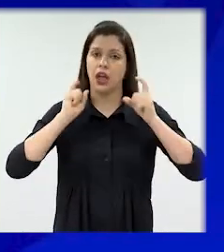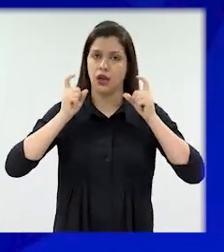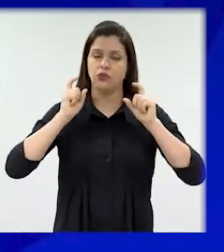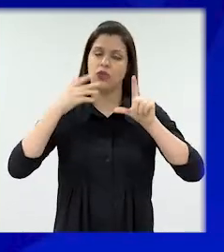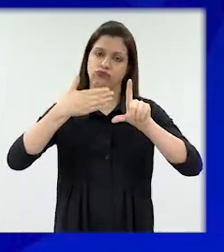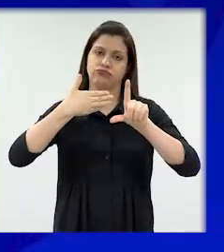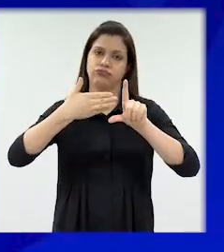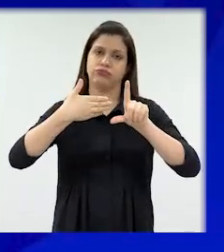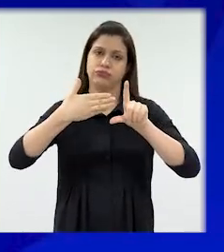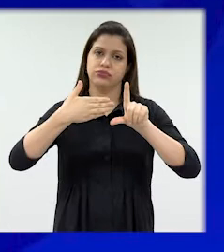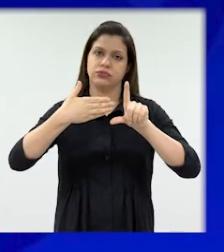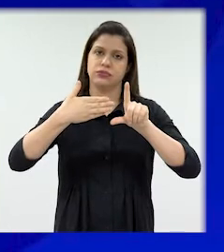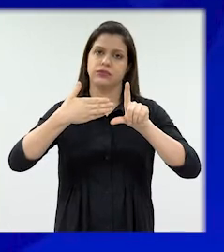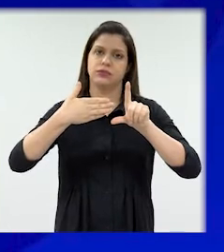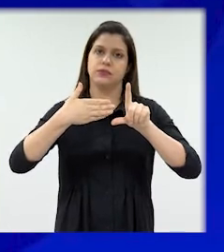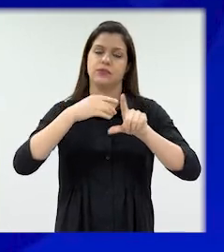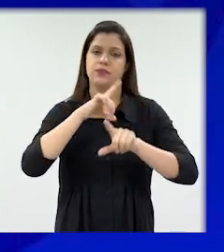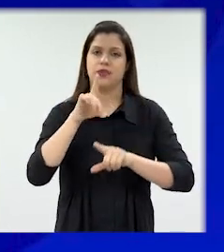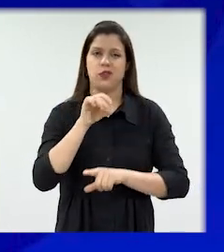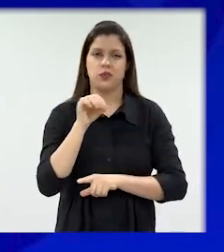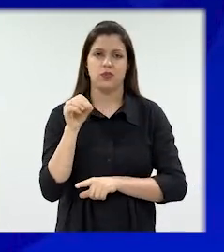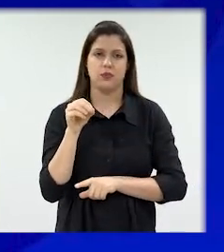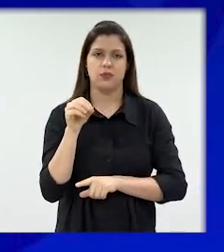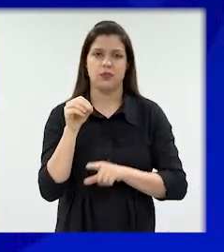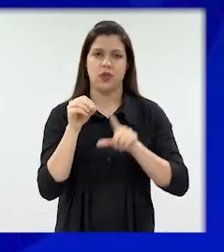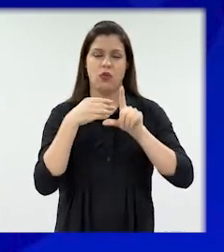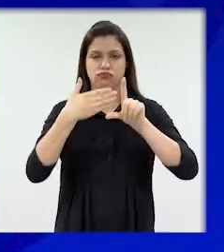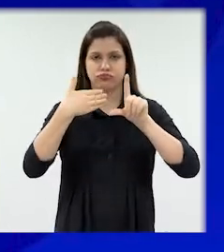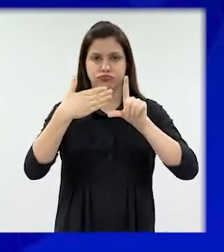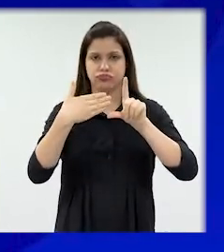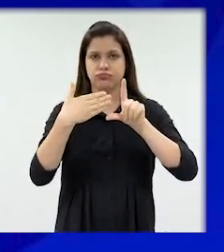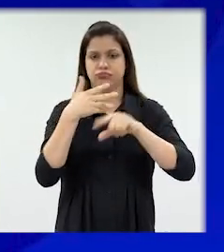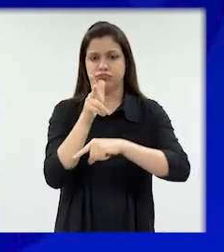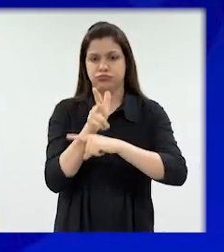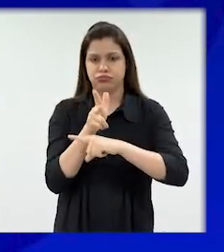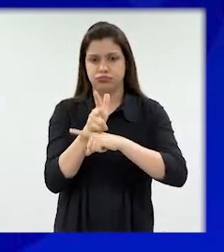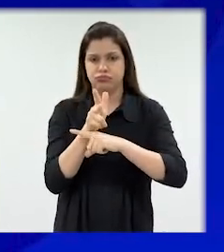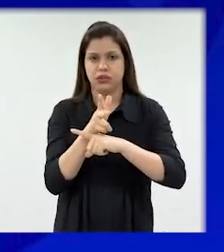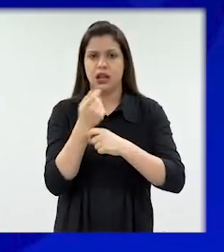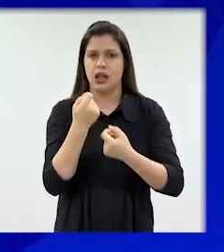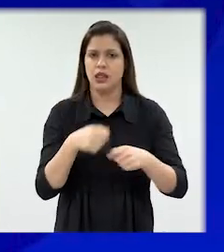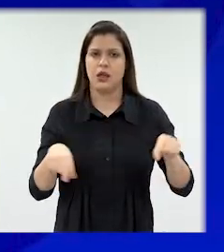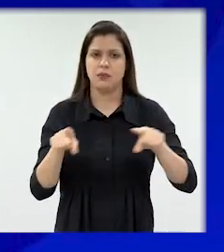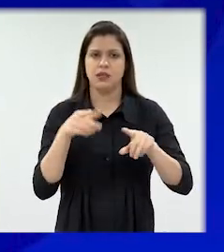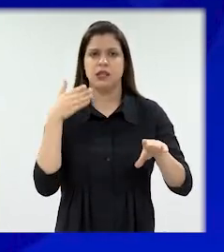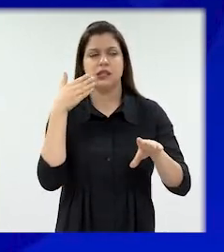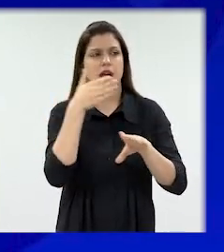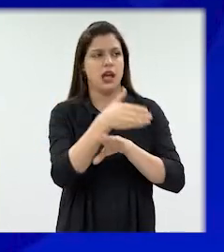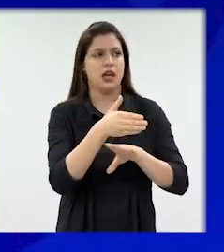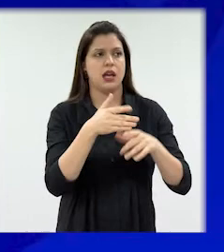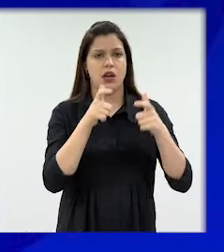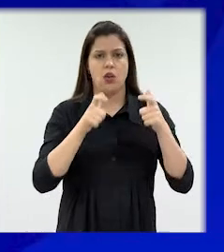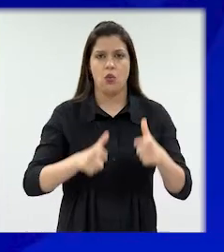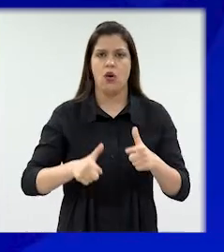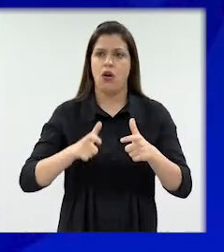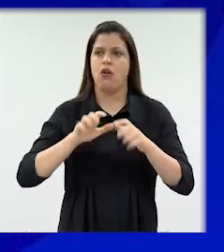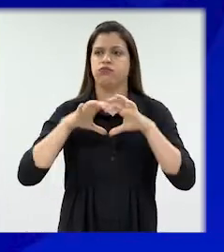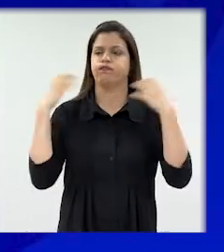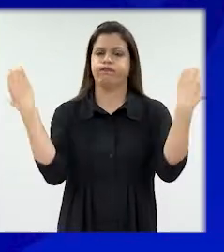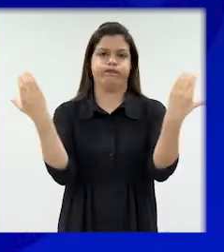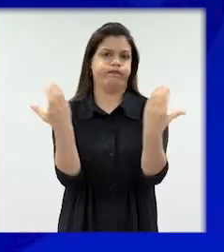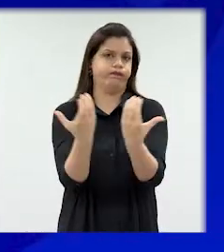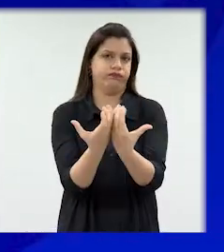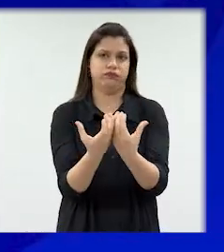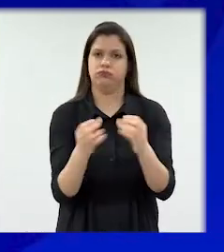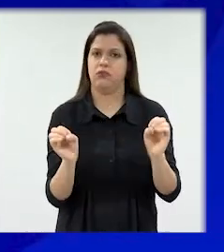convenções online. Não precisa mais aquelas reuniões em ginásio de esporte, em teatro, coisas desse tipo. Eles podem fazer online,